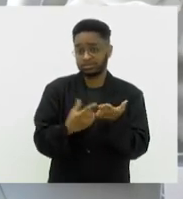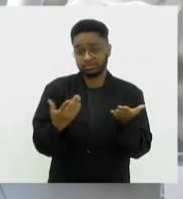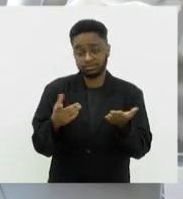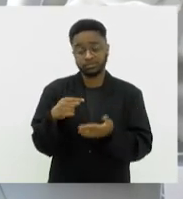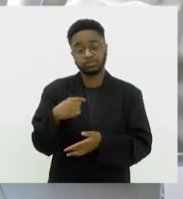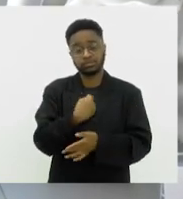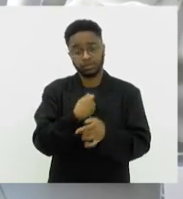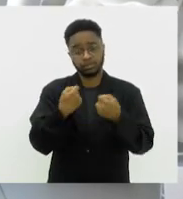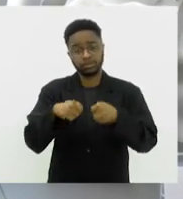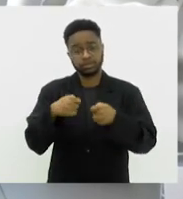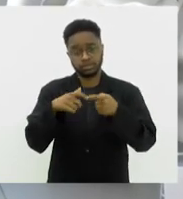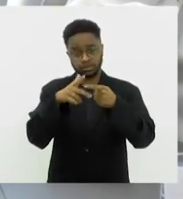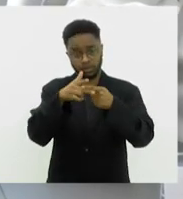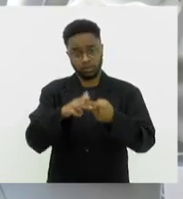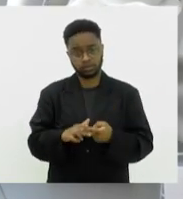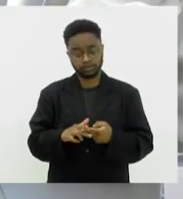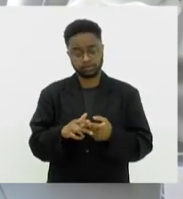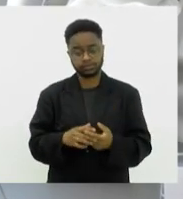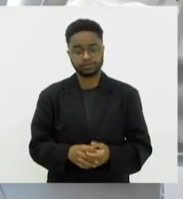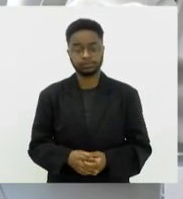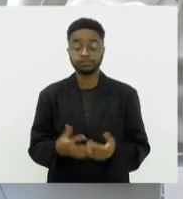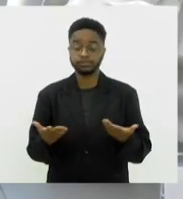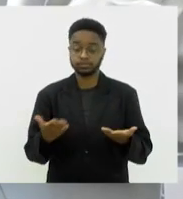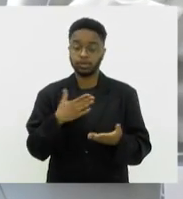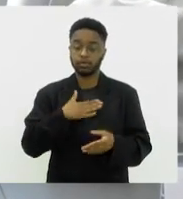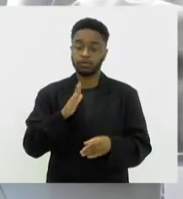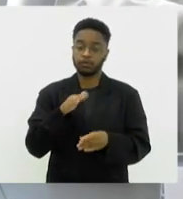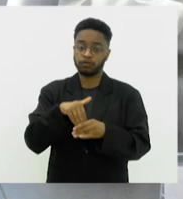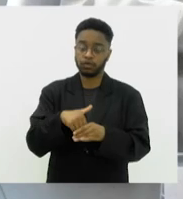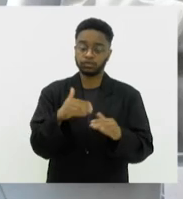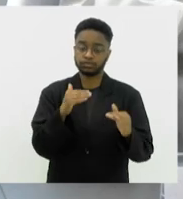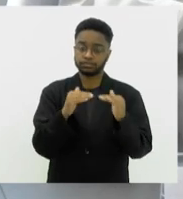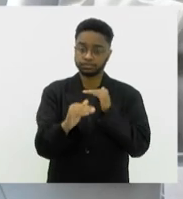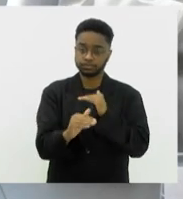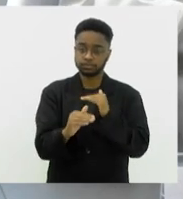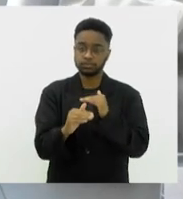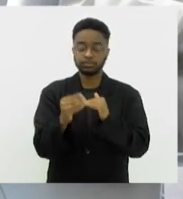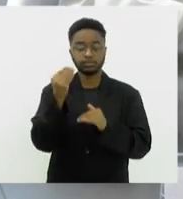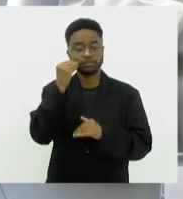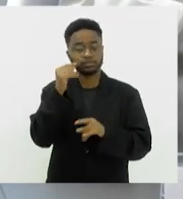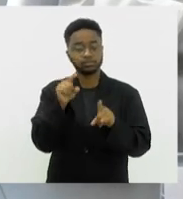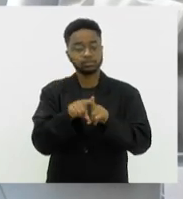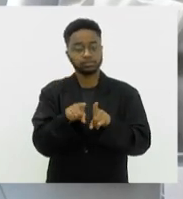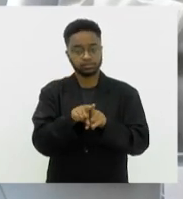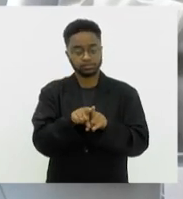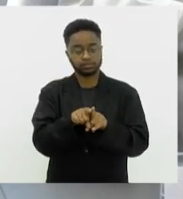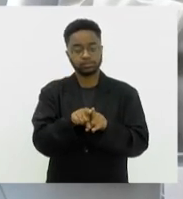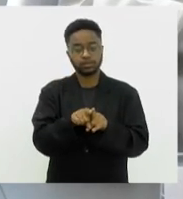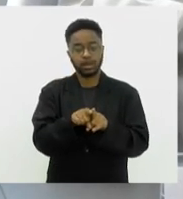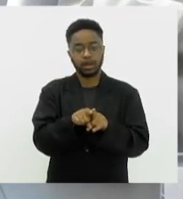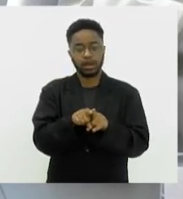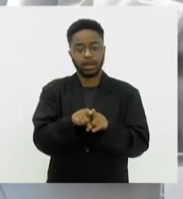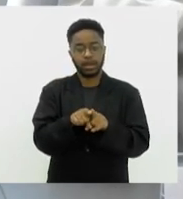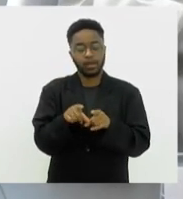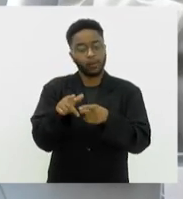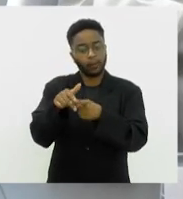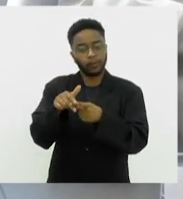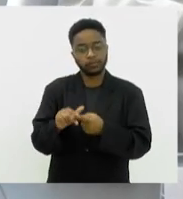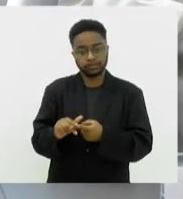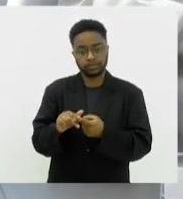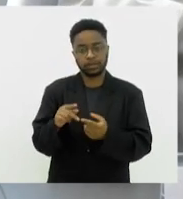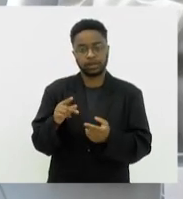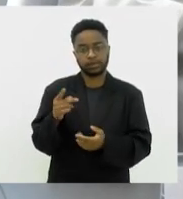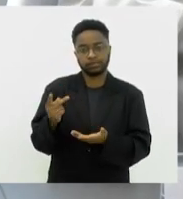precisa de reparação então Portanto o voto divergente também trazia processos de reparação importante para Além disso